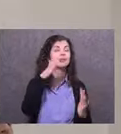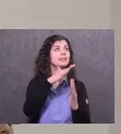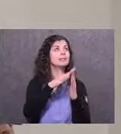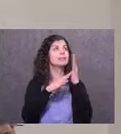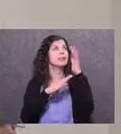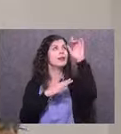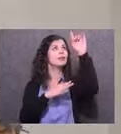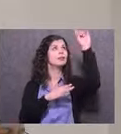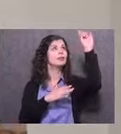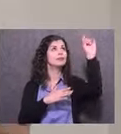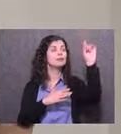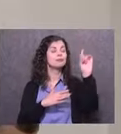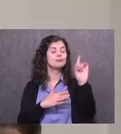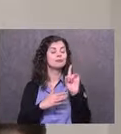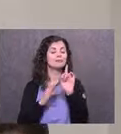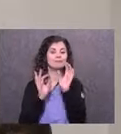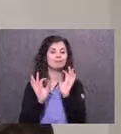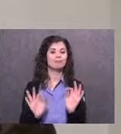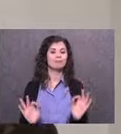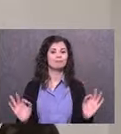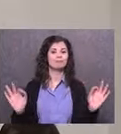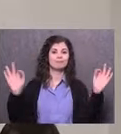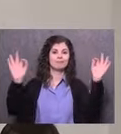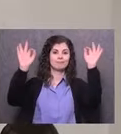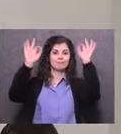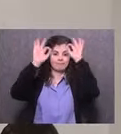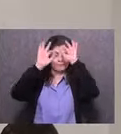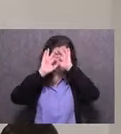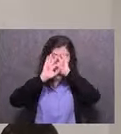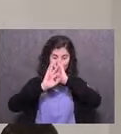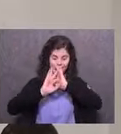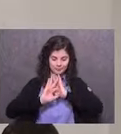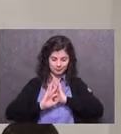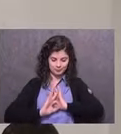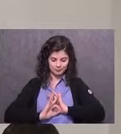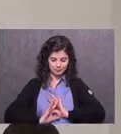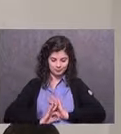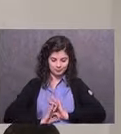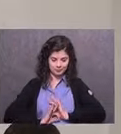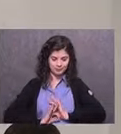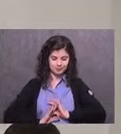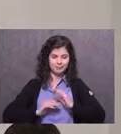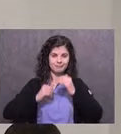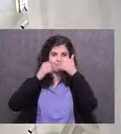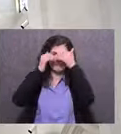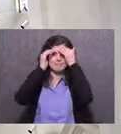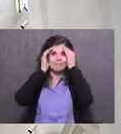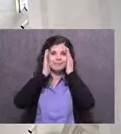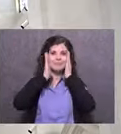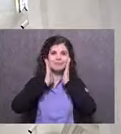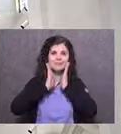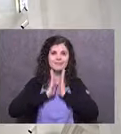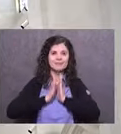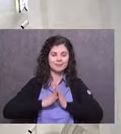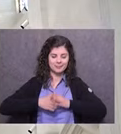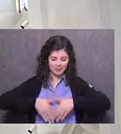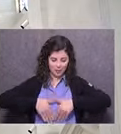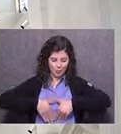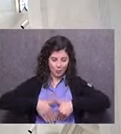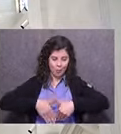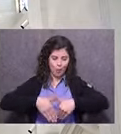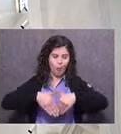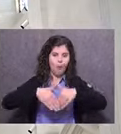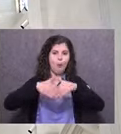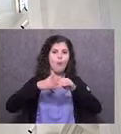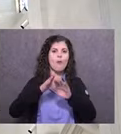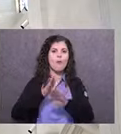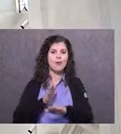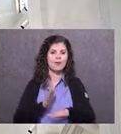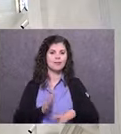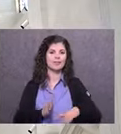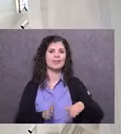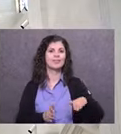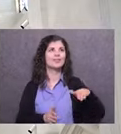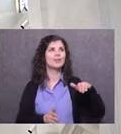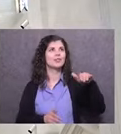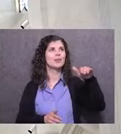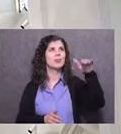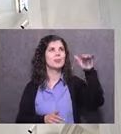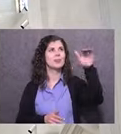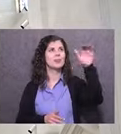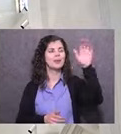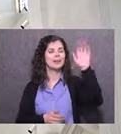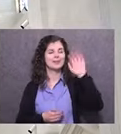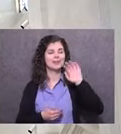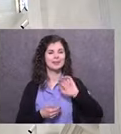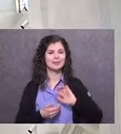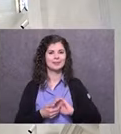desceu dos céus e encarnou pelo Espírito Santo no seio da Virgem Maria e se fez